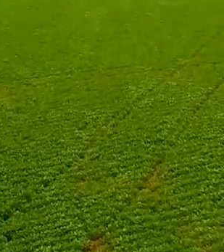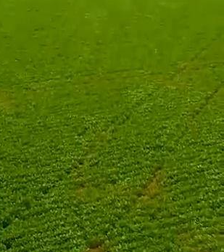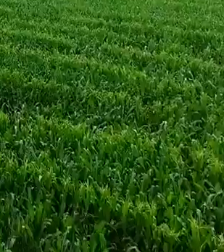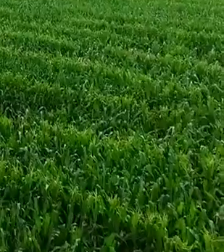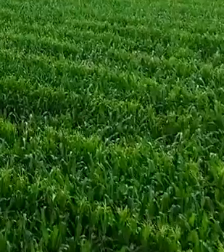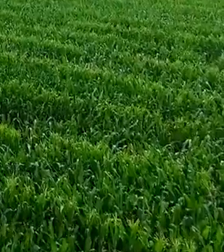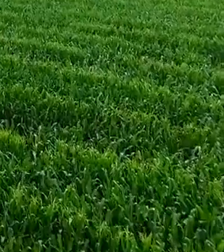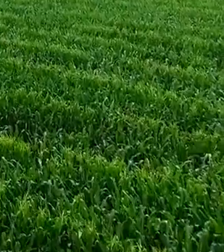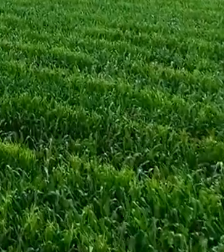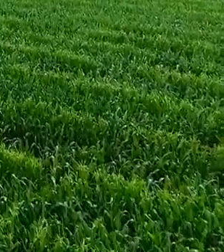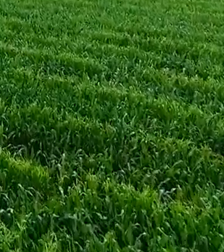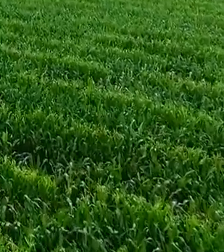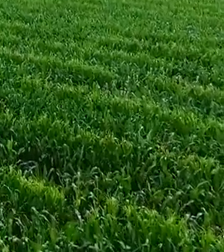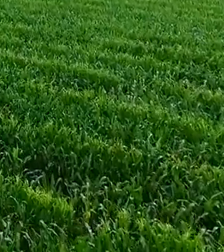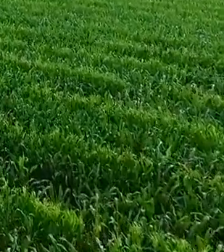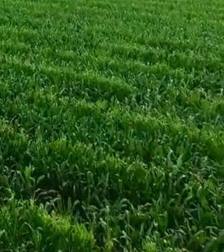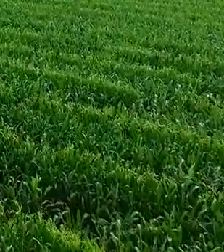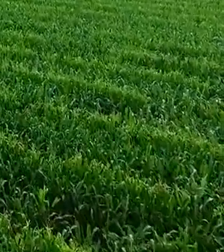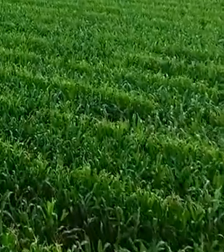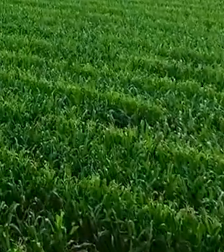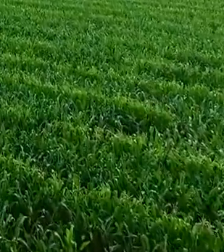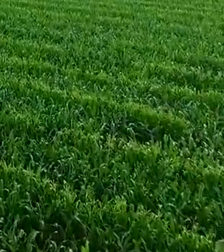E aí